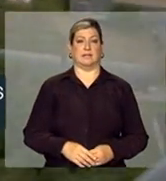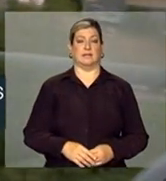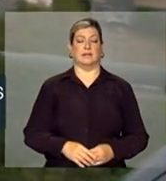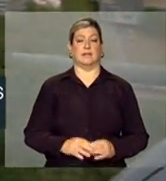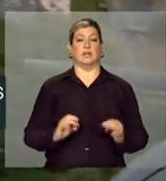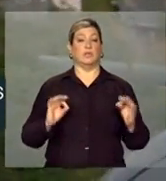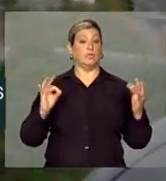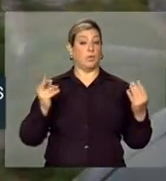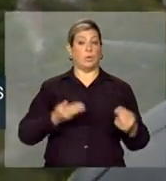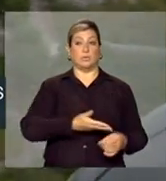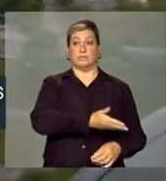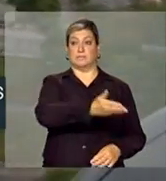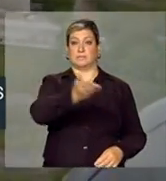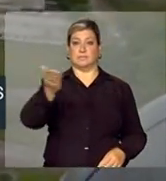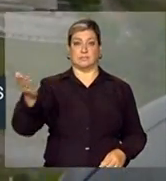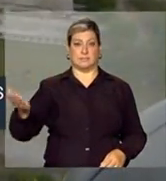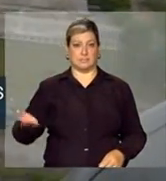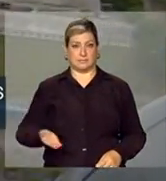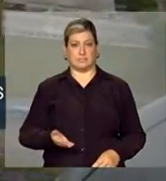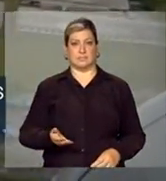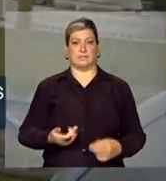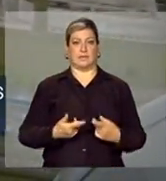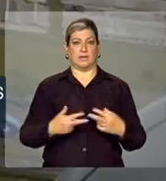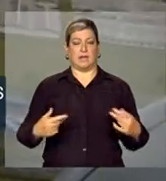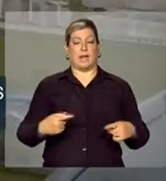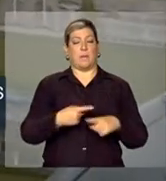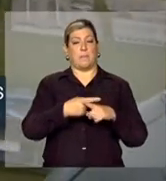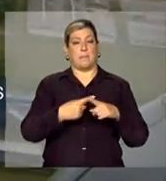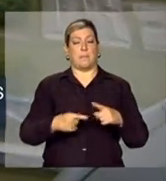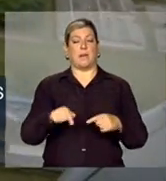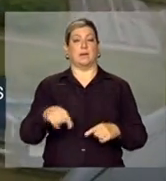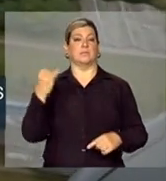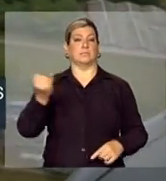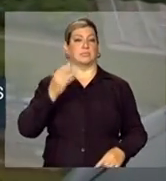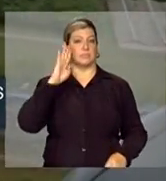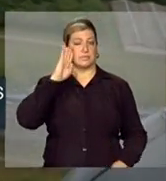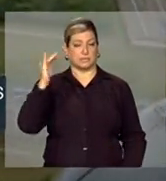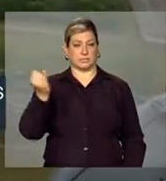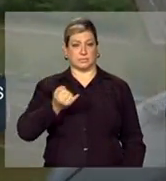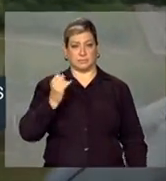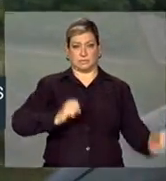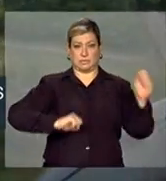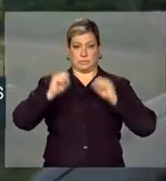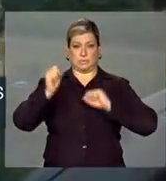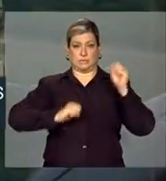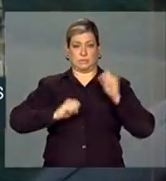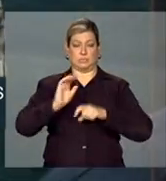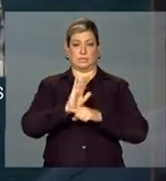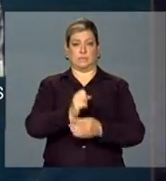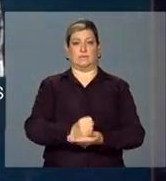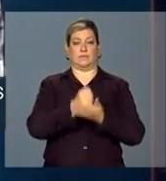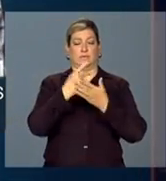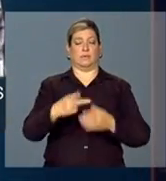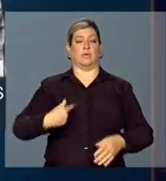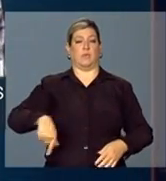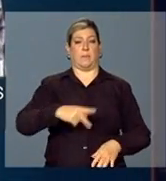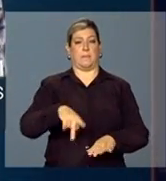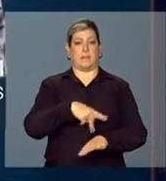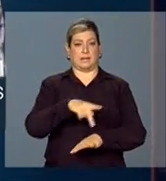todo esse empreendimento que é uma parte fundamental da indústria da defesa no nosso